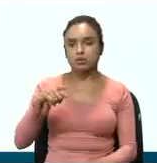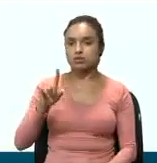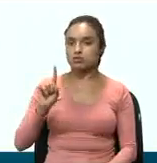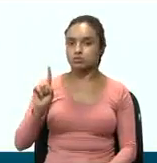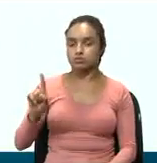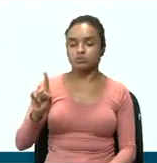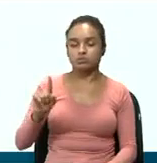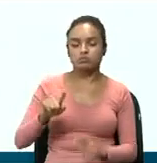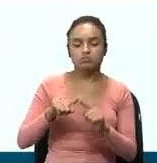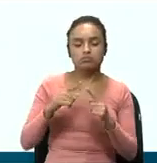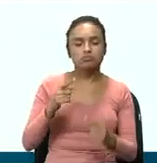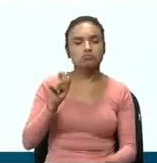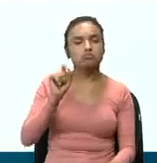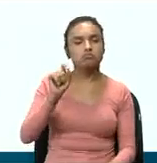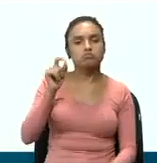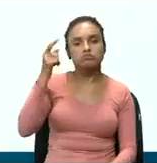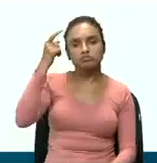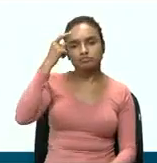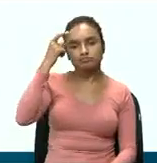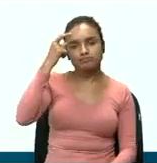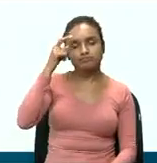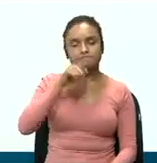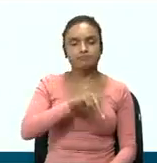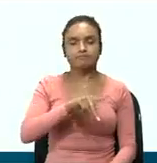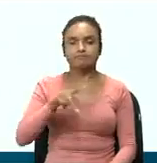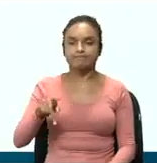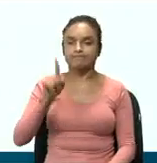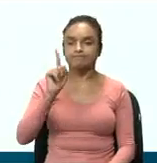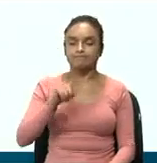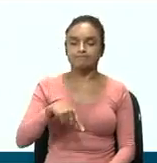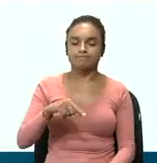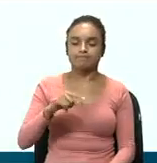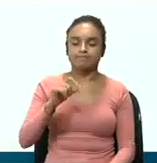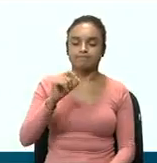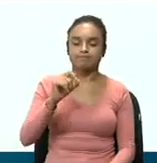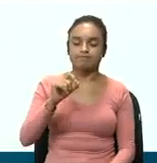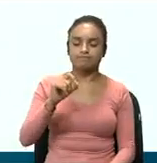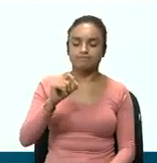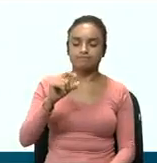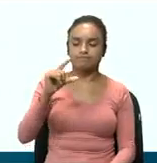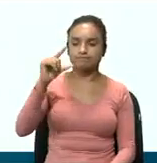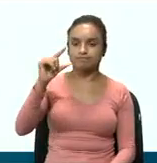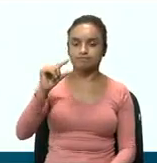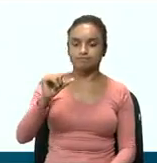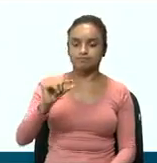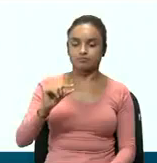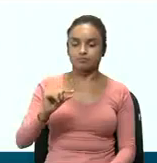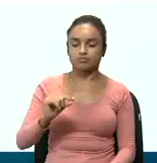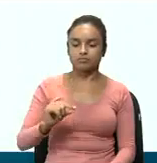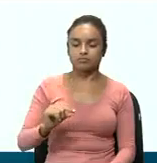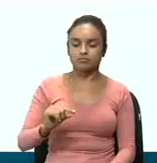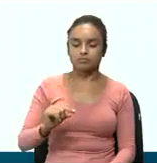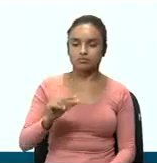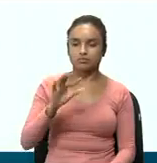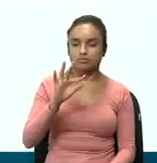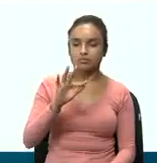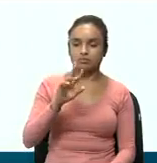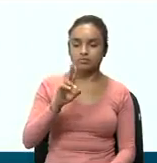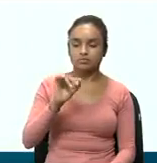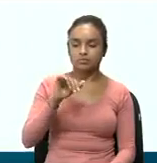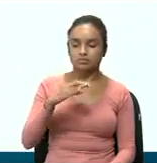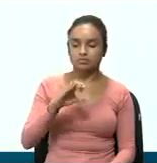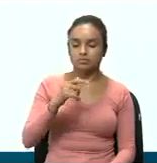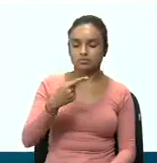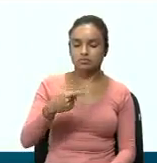o que isso implica para mim? Que a minha função é decrescente. Por quê? Se eu tenho que n